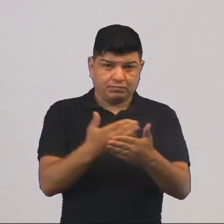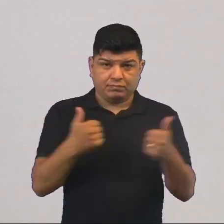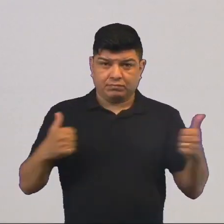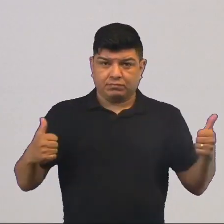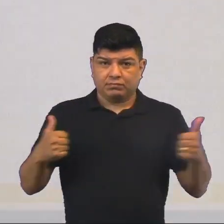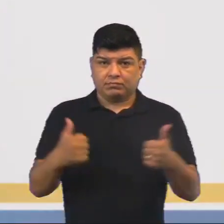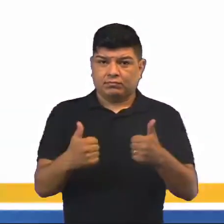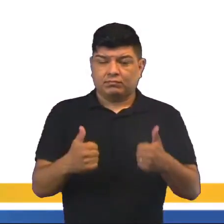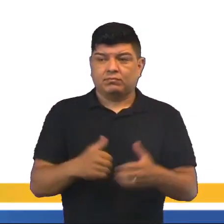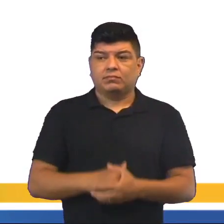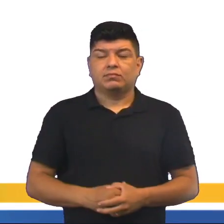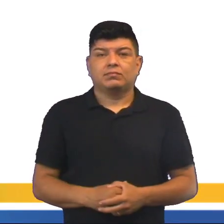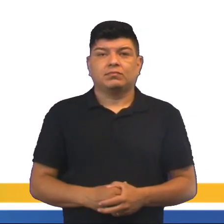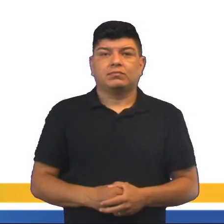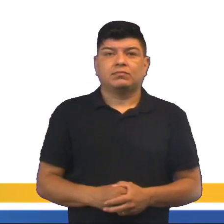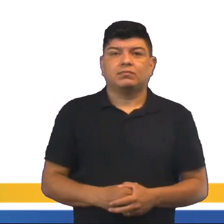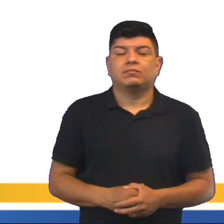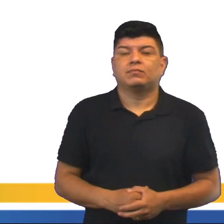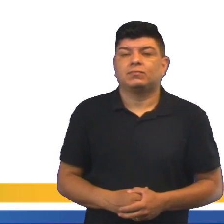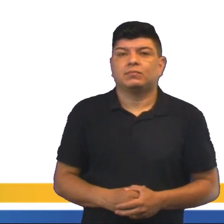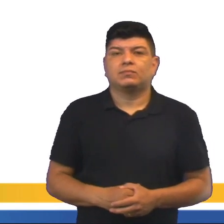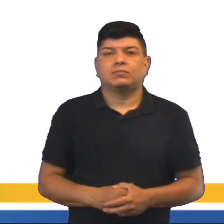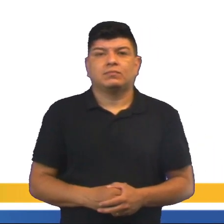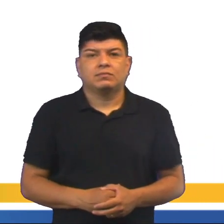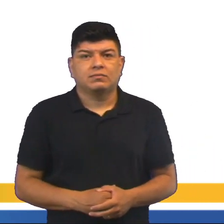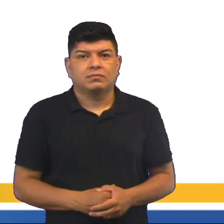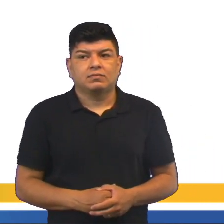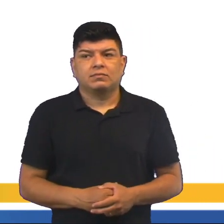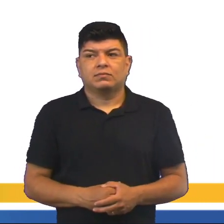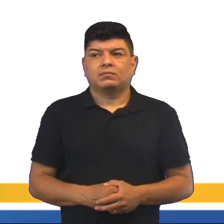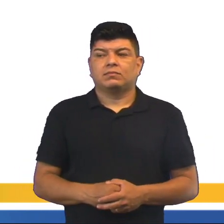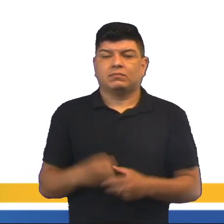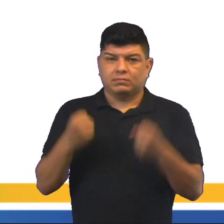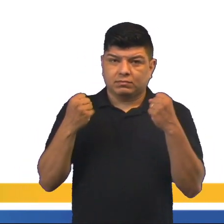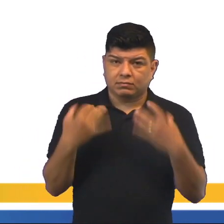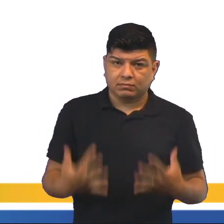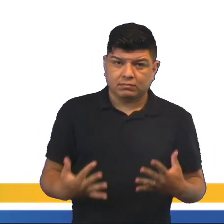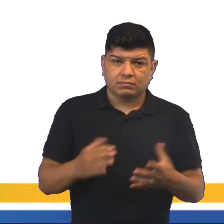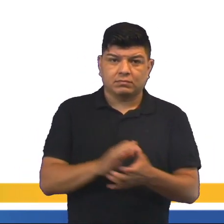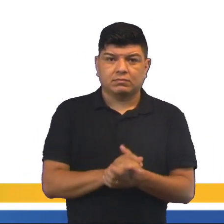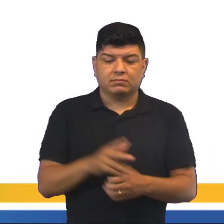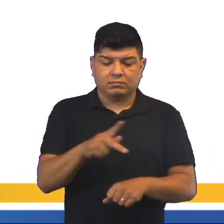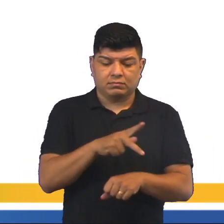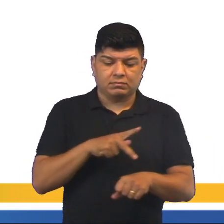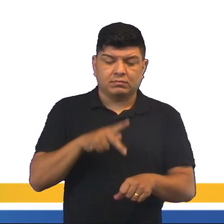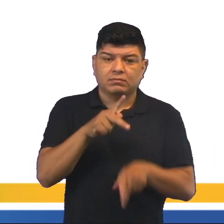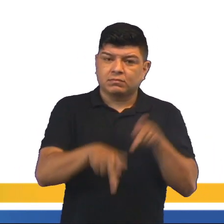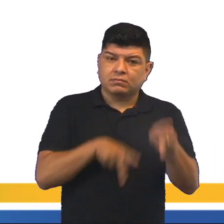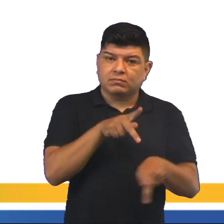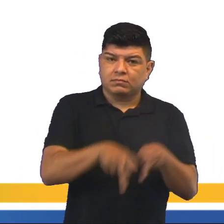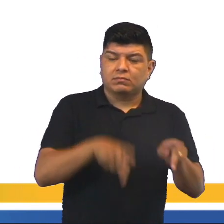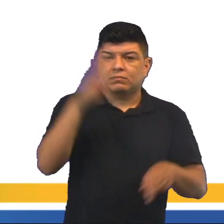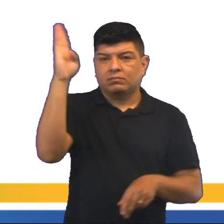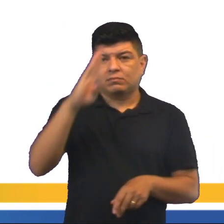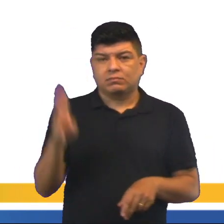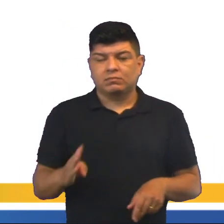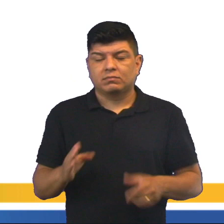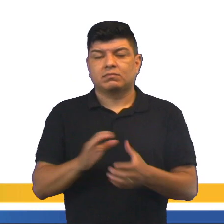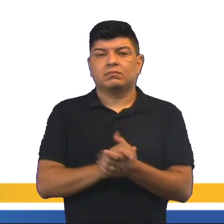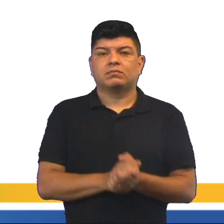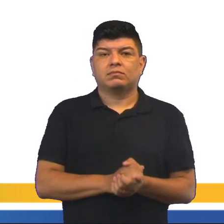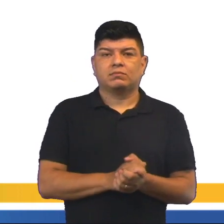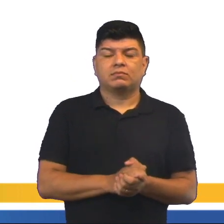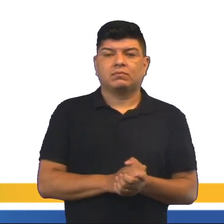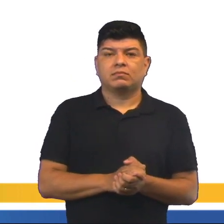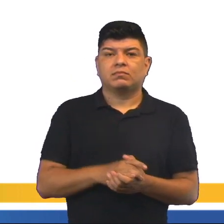Com certeza você entendeu. Vamos continuar. Então, vamos falar um pouquinho agora da população do Brasil. Nós sabemos que o Brasil é